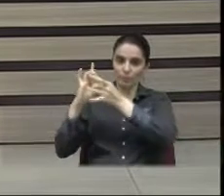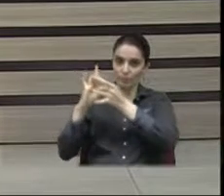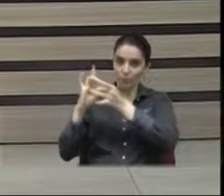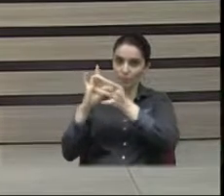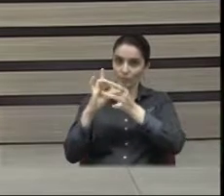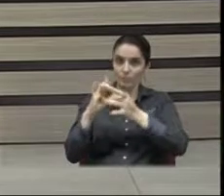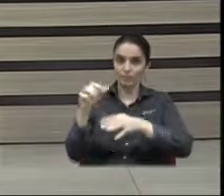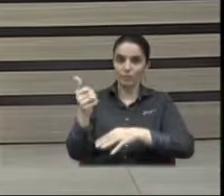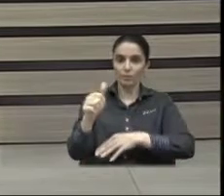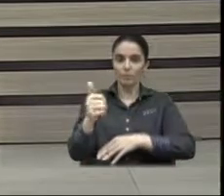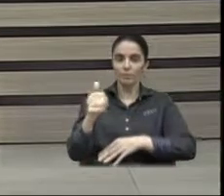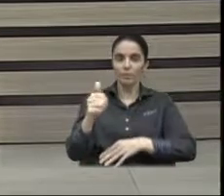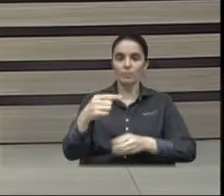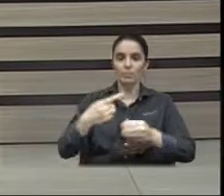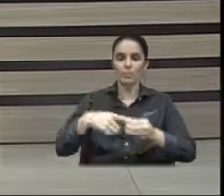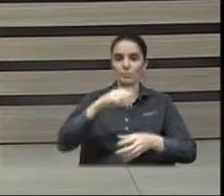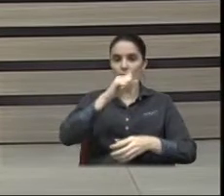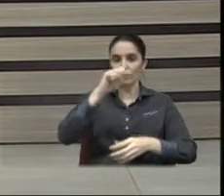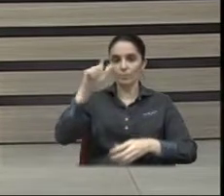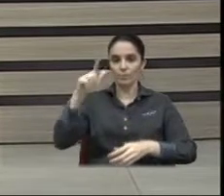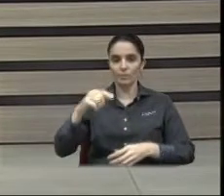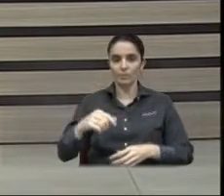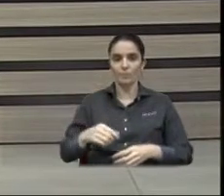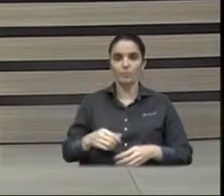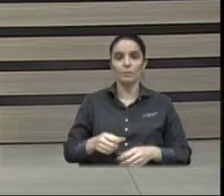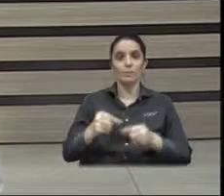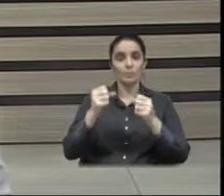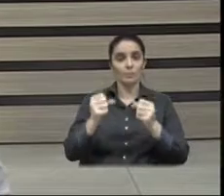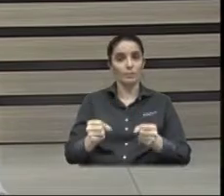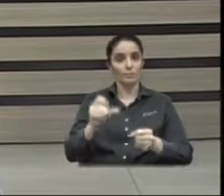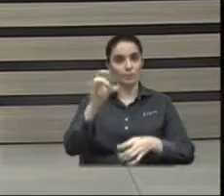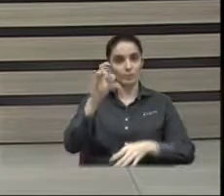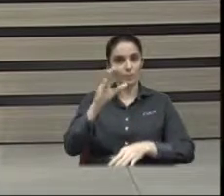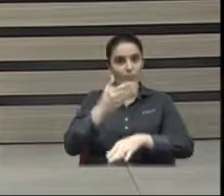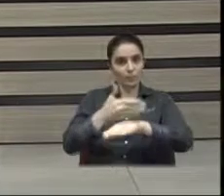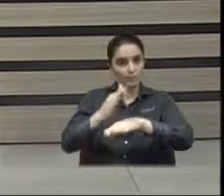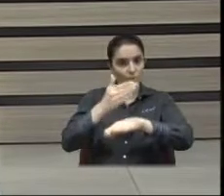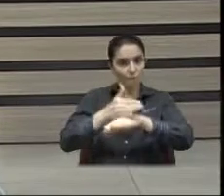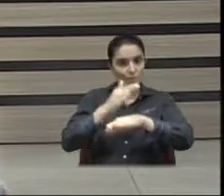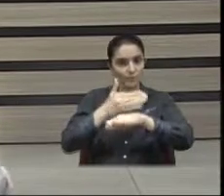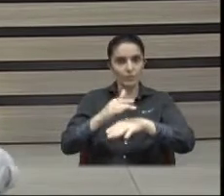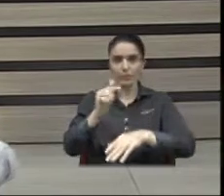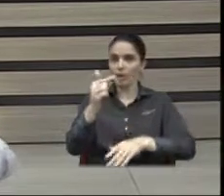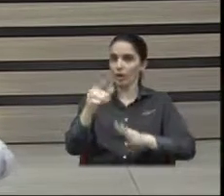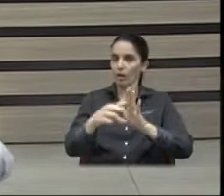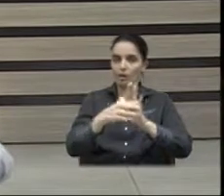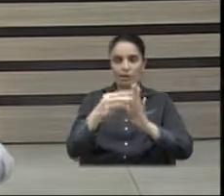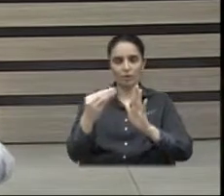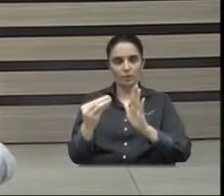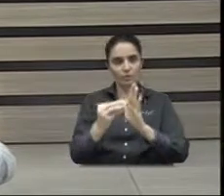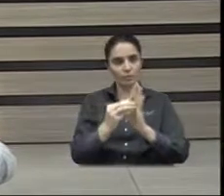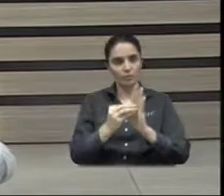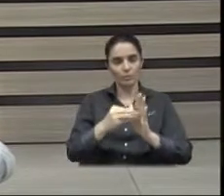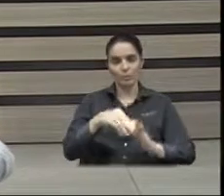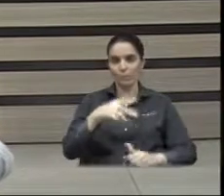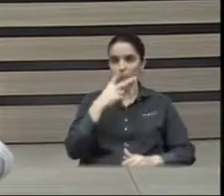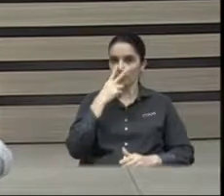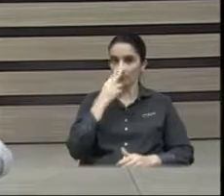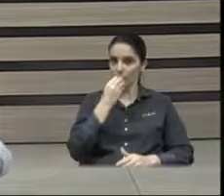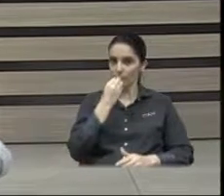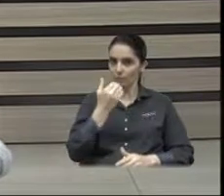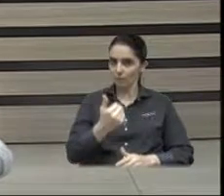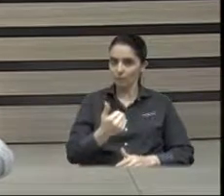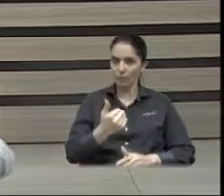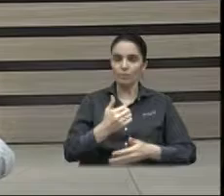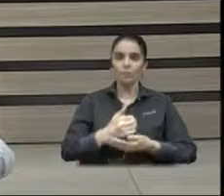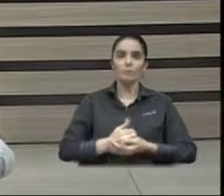e da outras providências. O projeto não contém emendas e o parecer é favorável. O